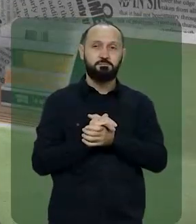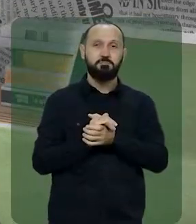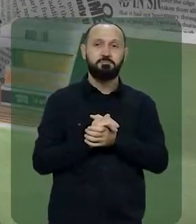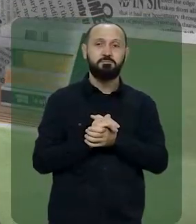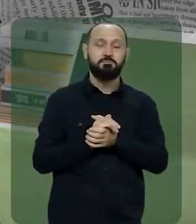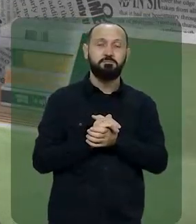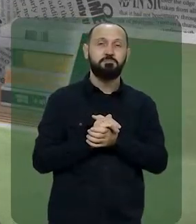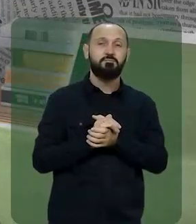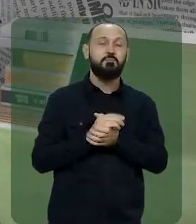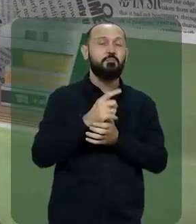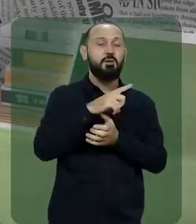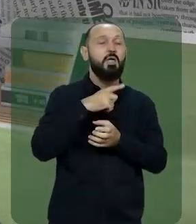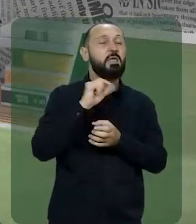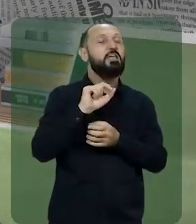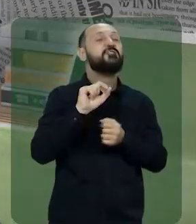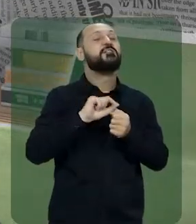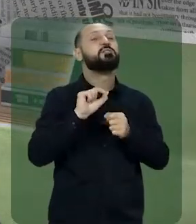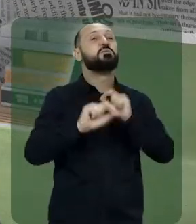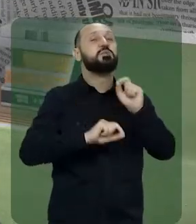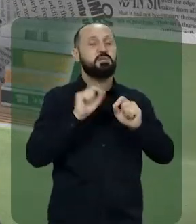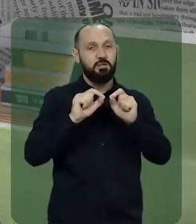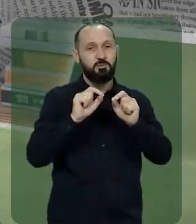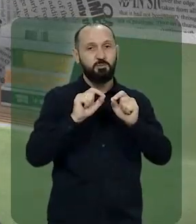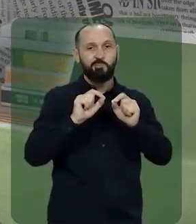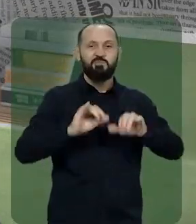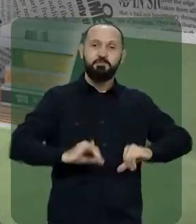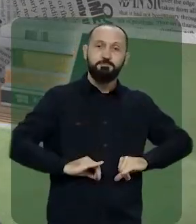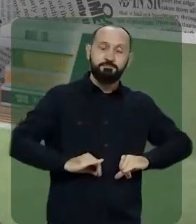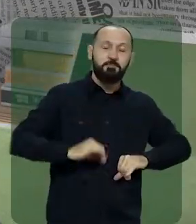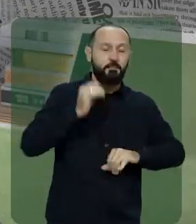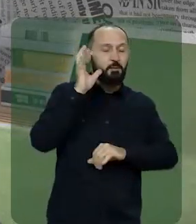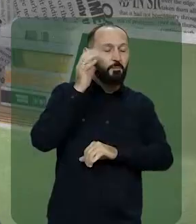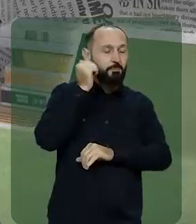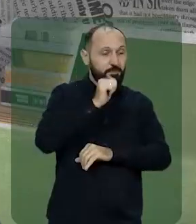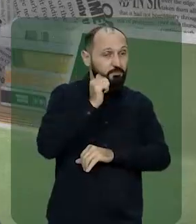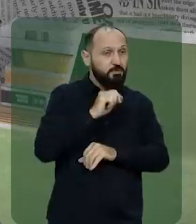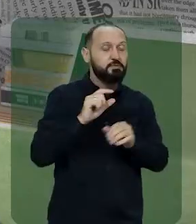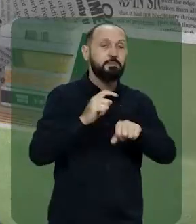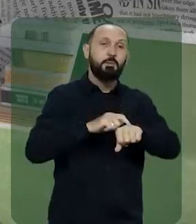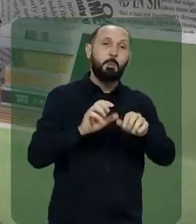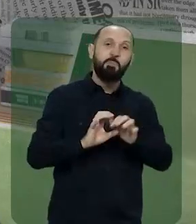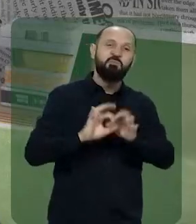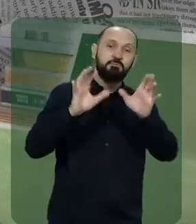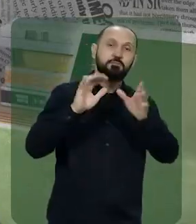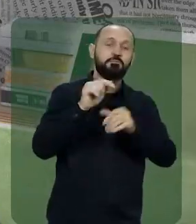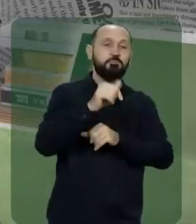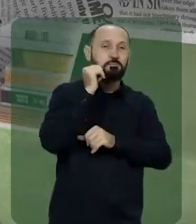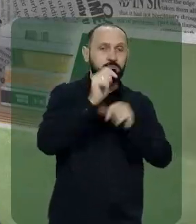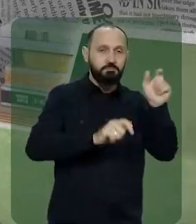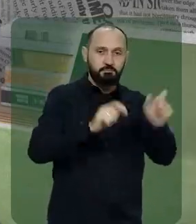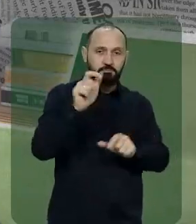muito sofrimento para as mulheres. Então, nesse libertar-se, as mulheres